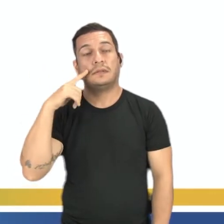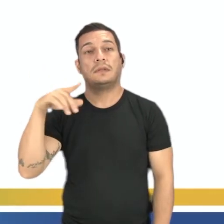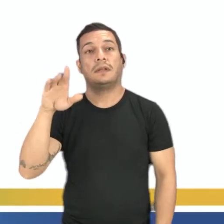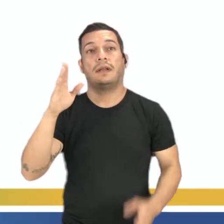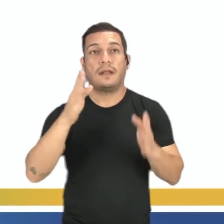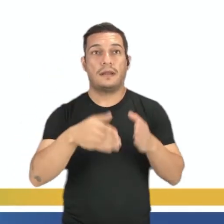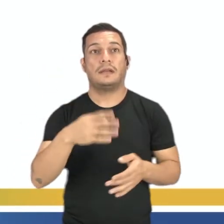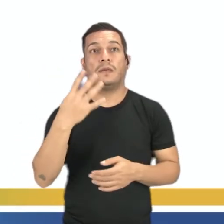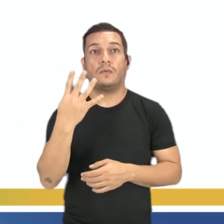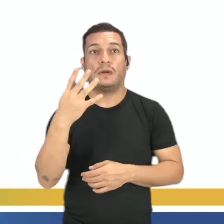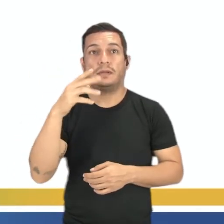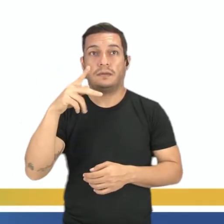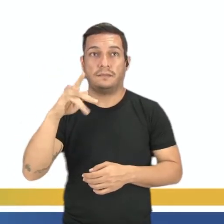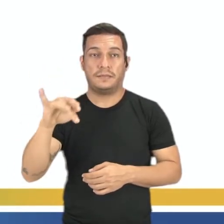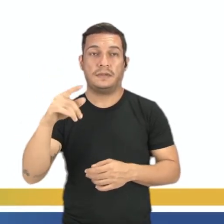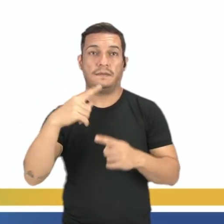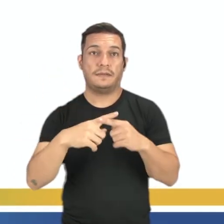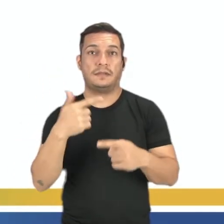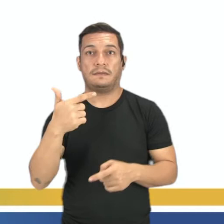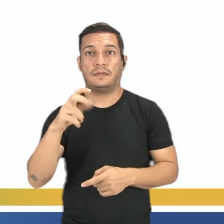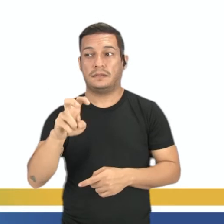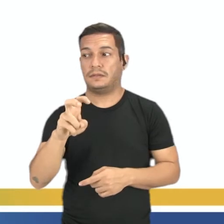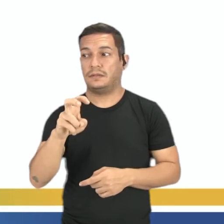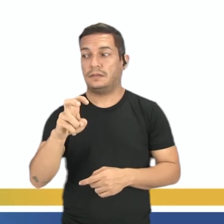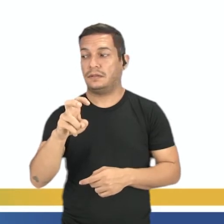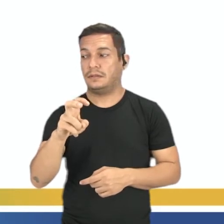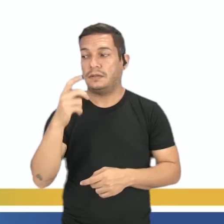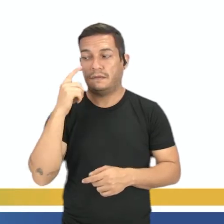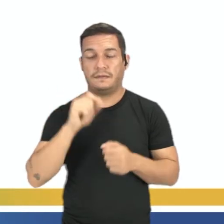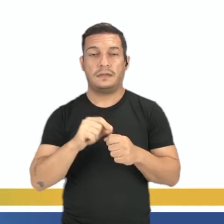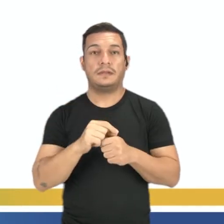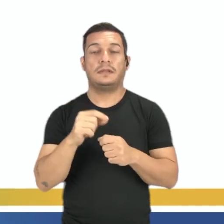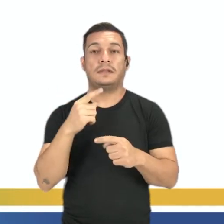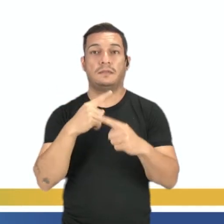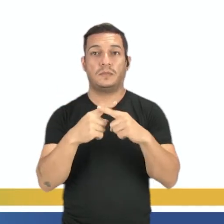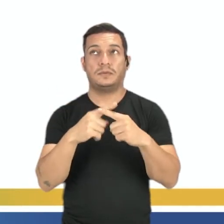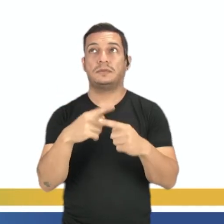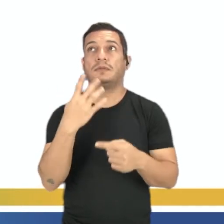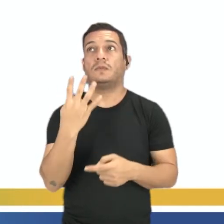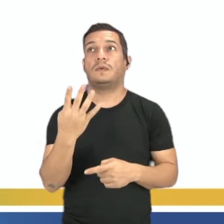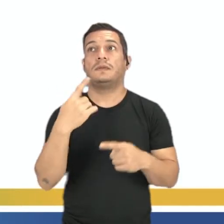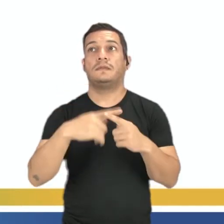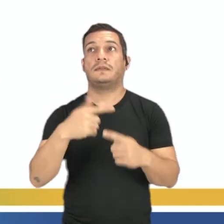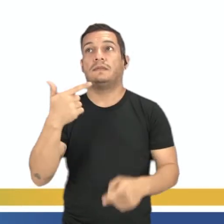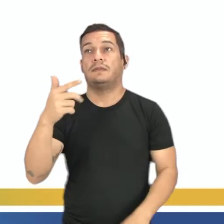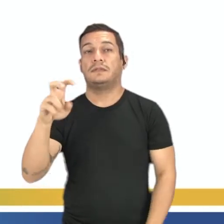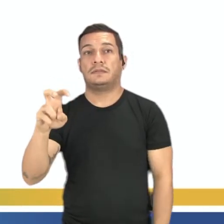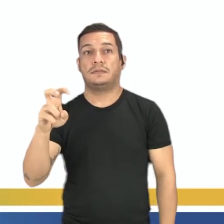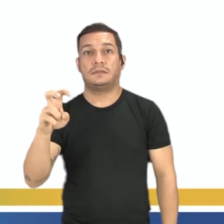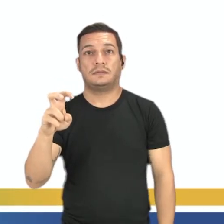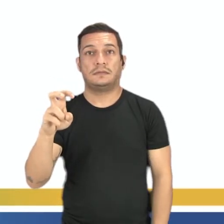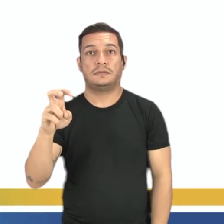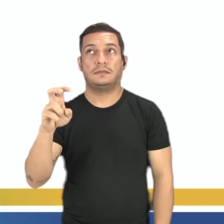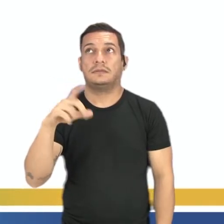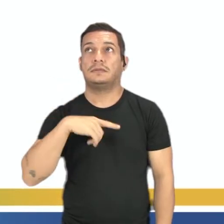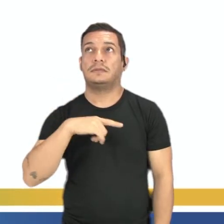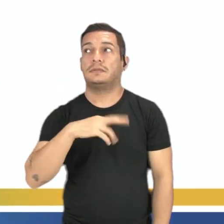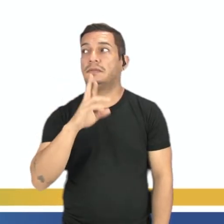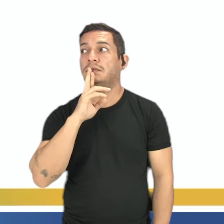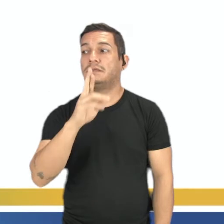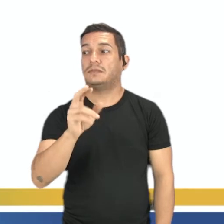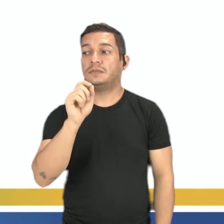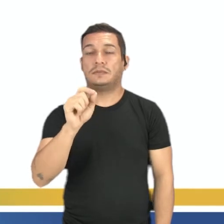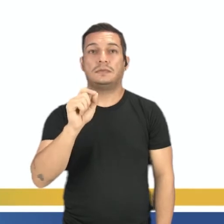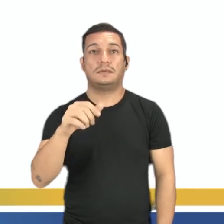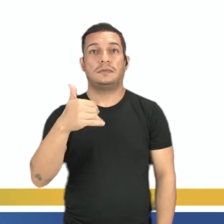forma, 4π vezes 25. Vamos fazer a multiplicação de 4 vezes 25. Então, vamos obter a área